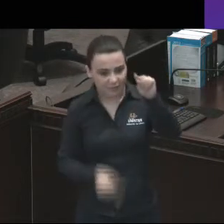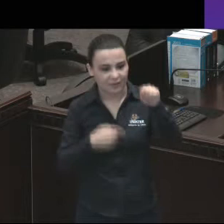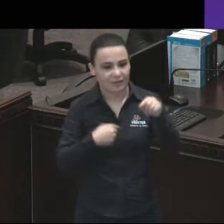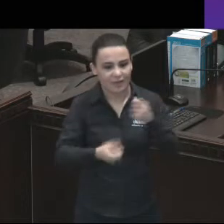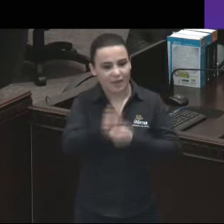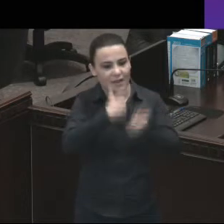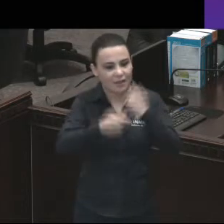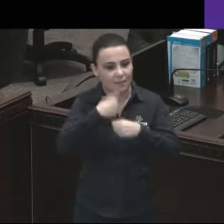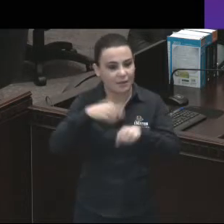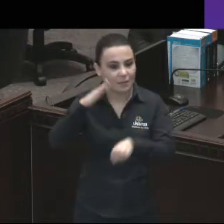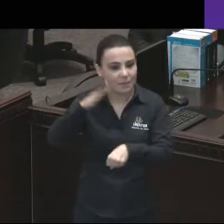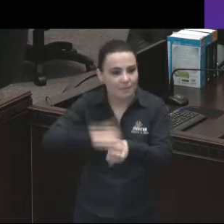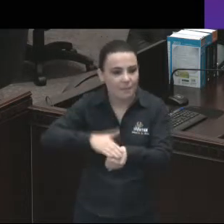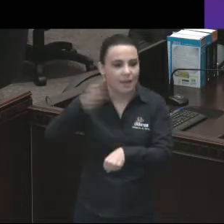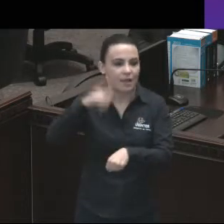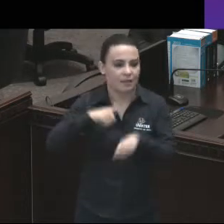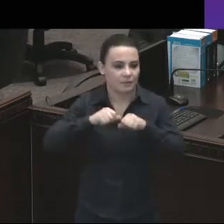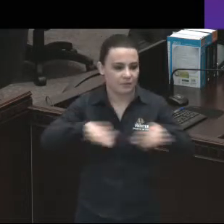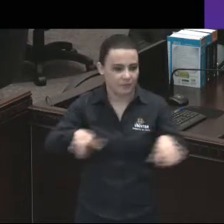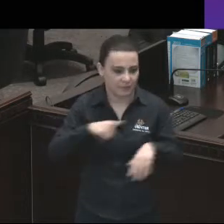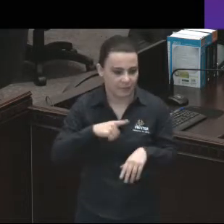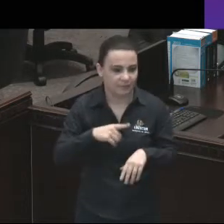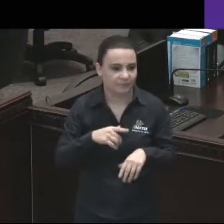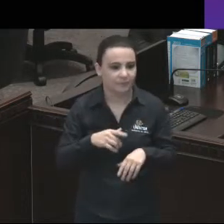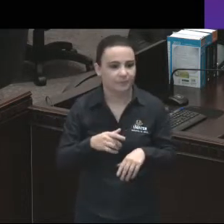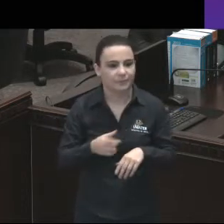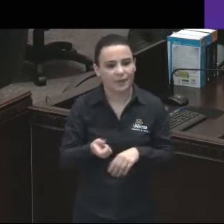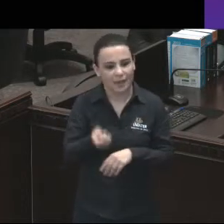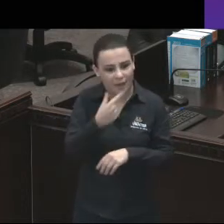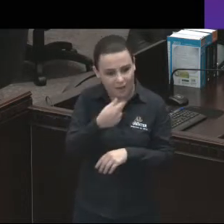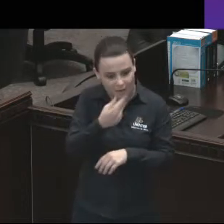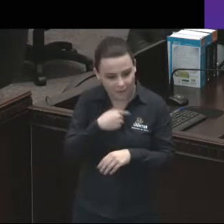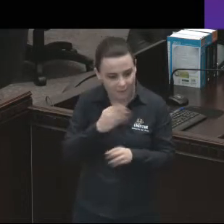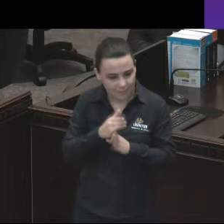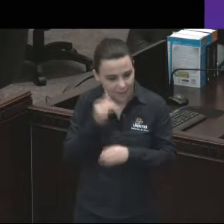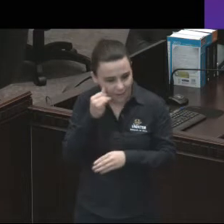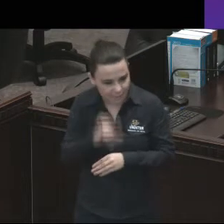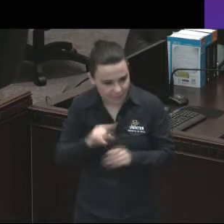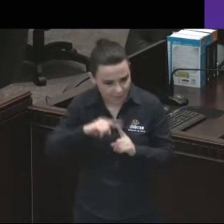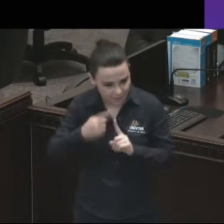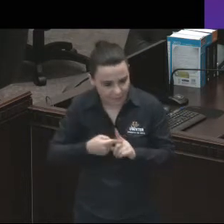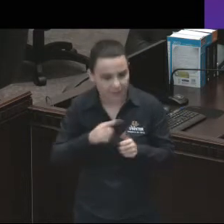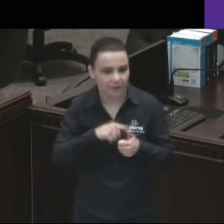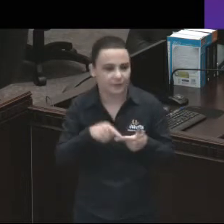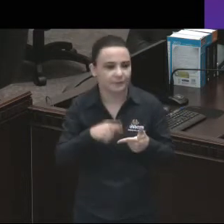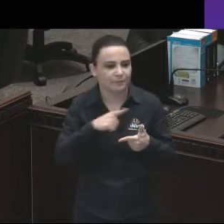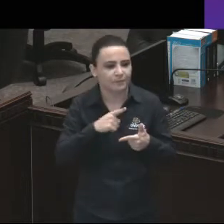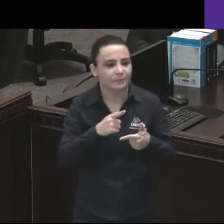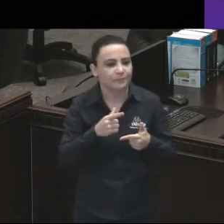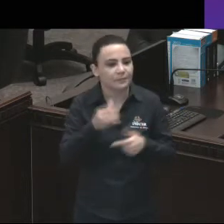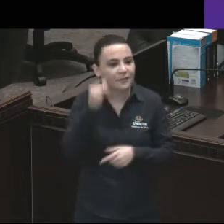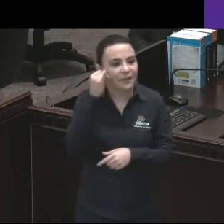os antibióticos, antilipidêmicos e os hormônios sexuais. Essas quatro classes de drogas